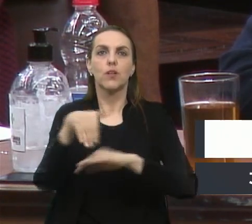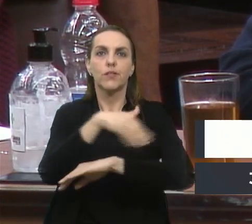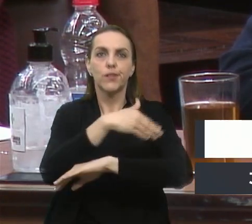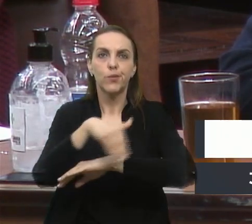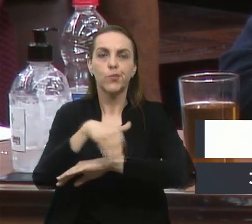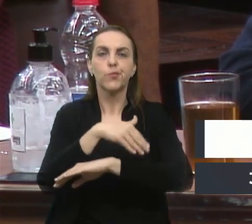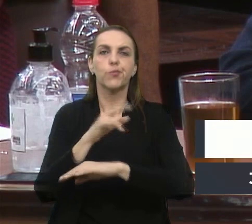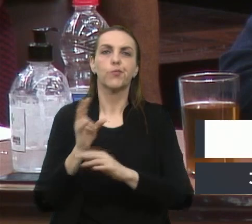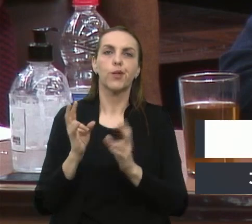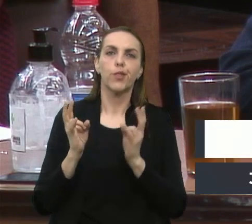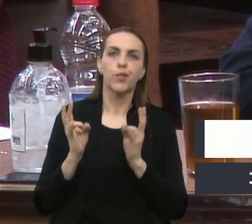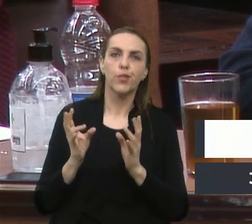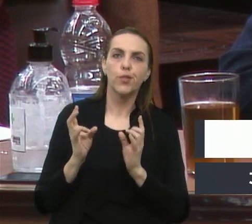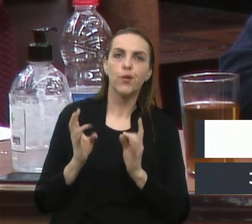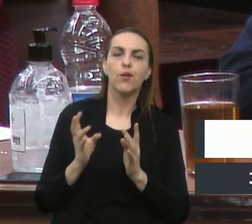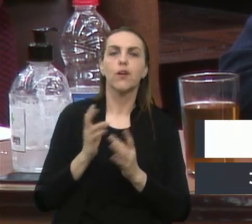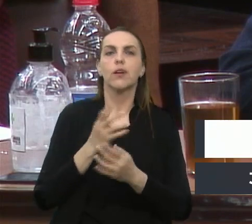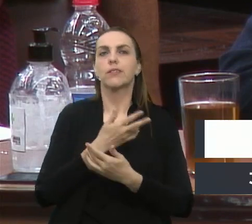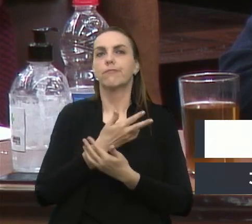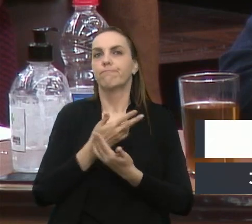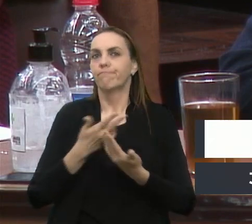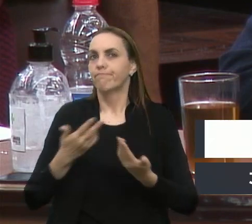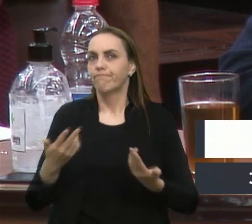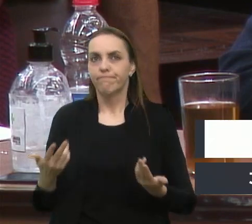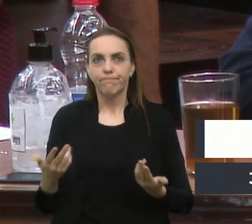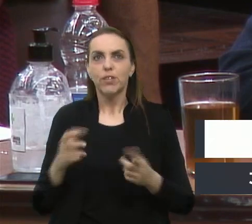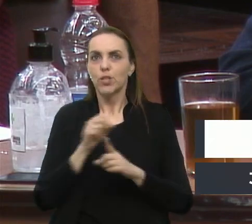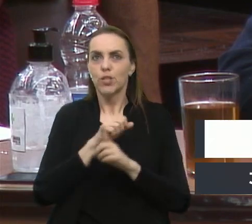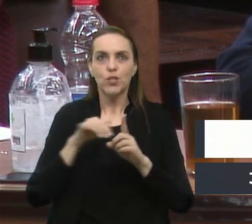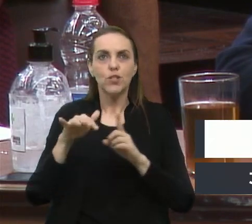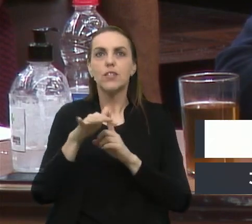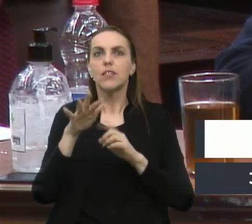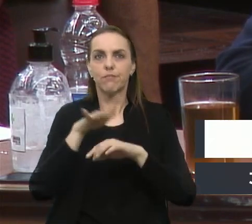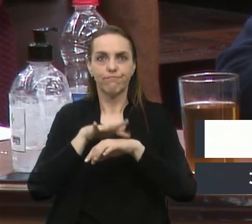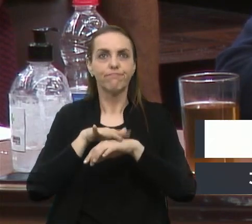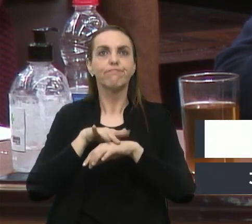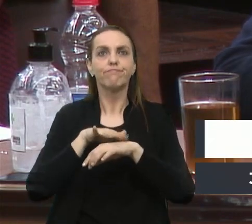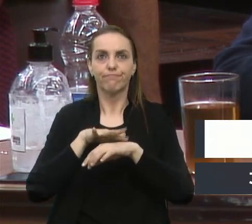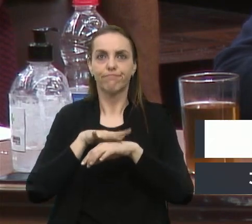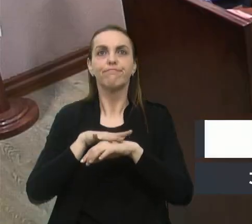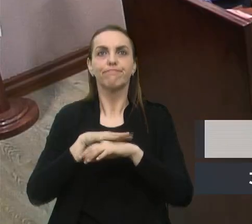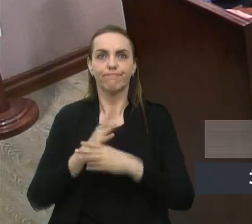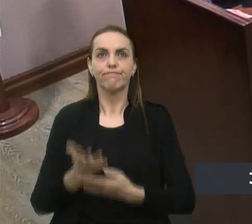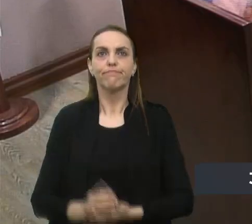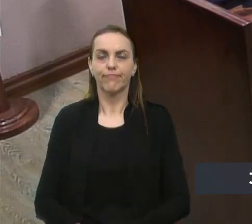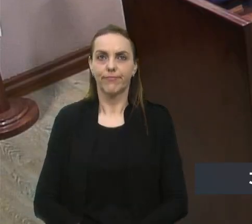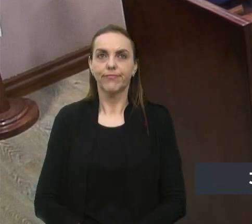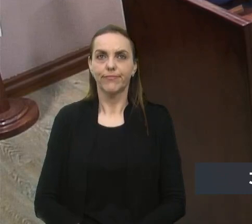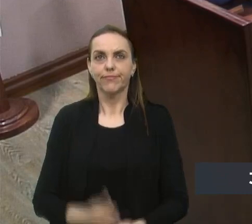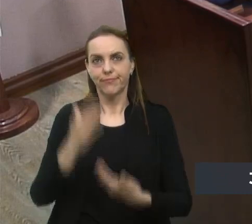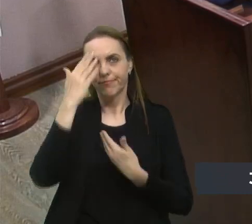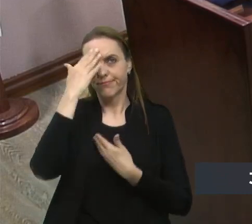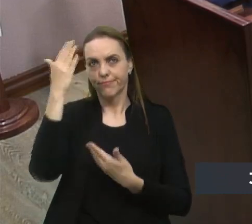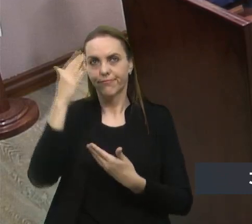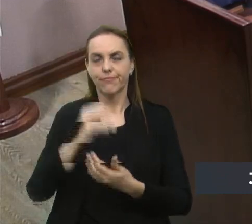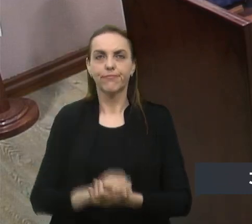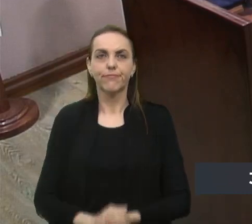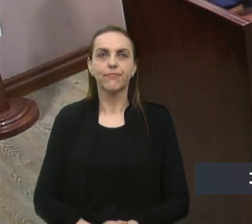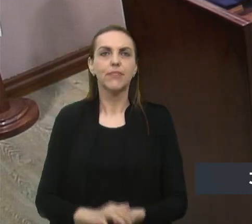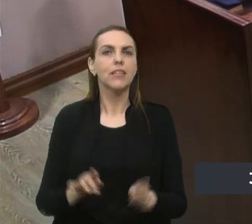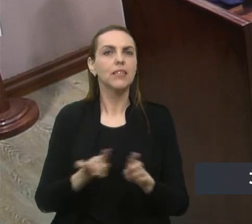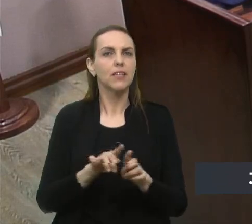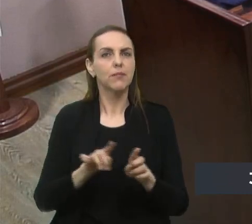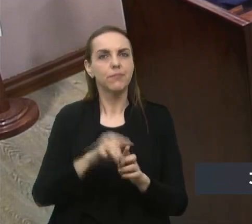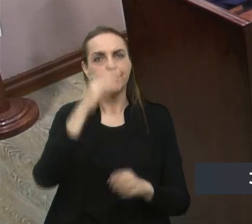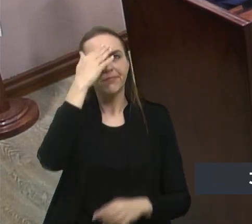é uma série de fatores que nós estamos numa sociedade doente, vereador. Obrigado. Obrigado, vereador Rafael. Então, eu volto a dizer, se nós temos